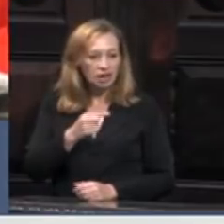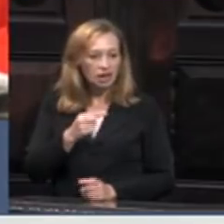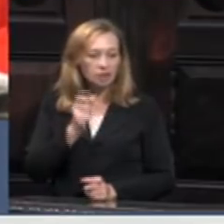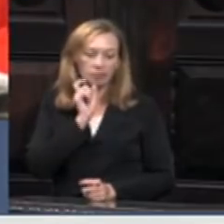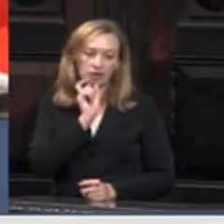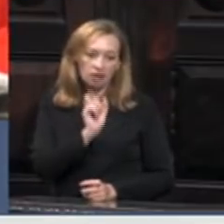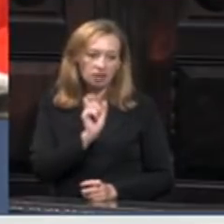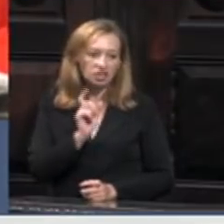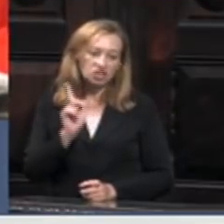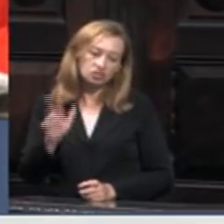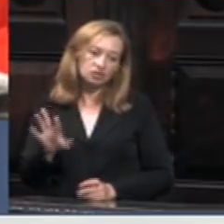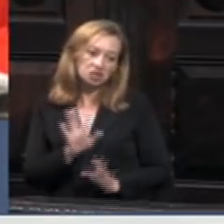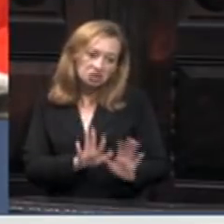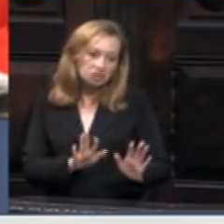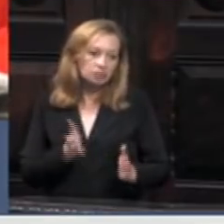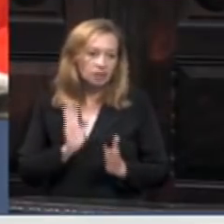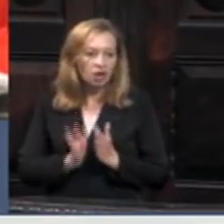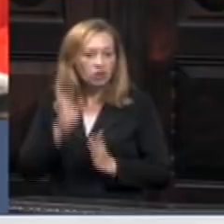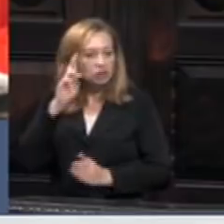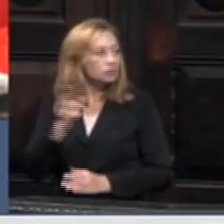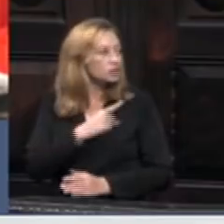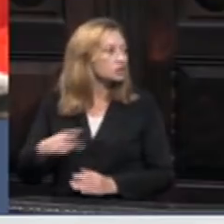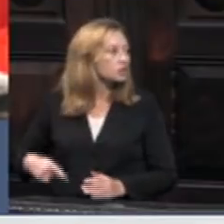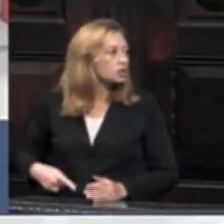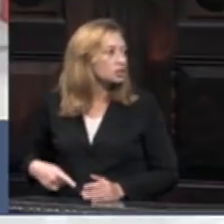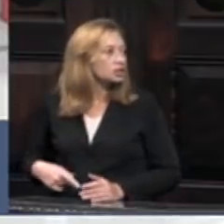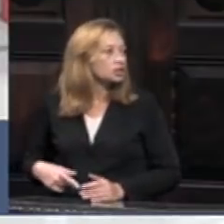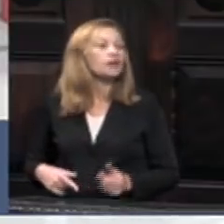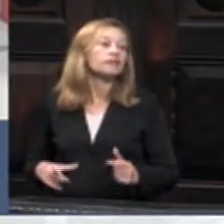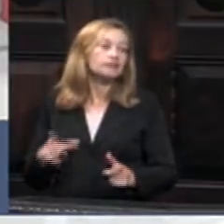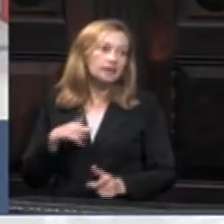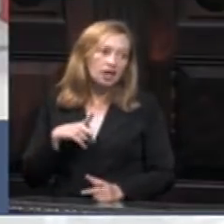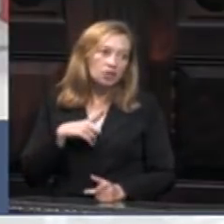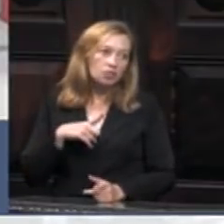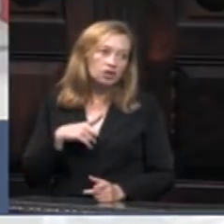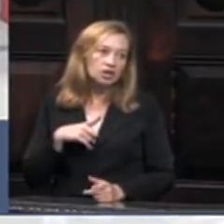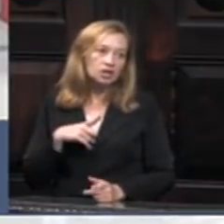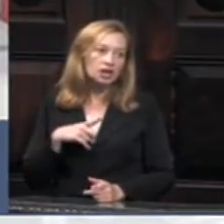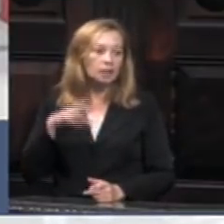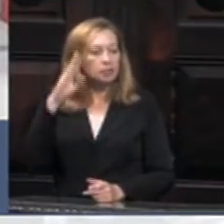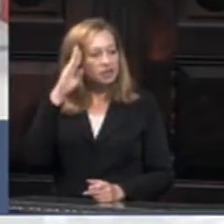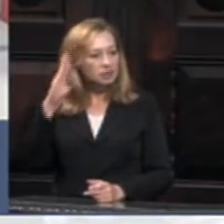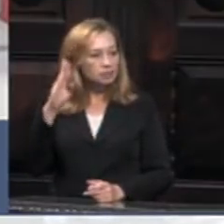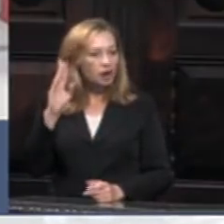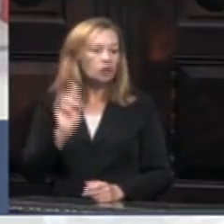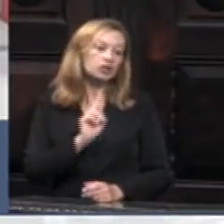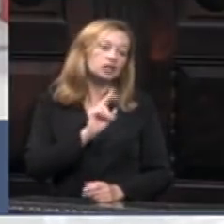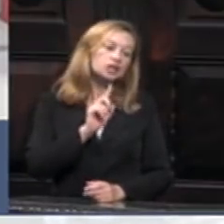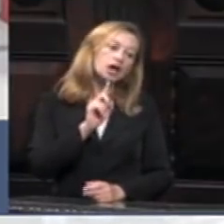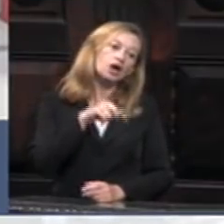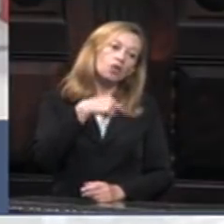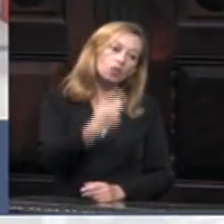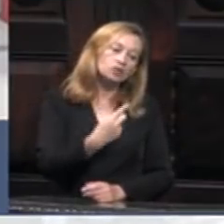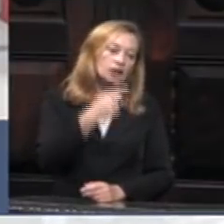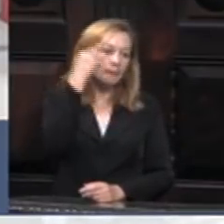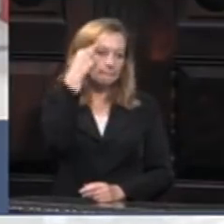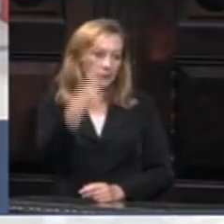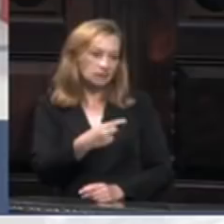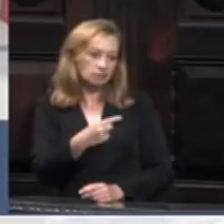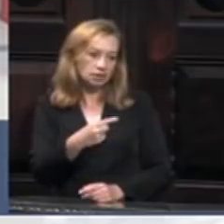Pela ordem, senhor. Então, tem uma que prioriza e tem uma que autoriza. Aí eu vou tratar com o relator do orçamento.